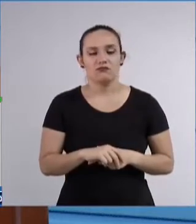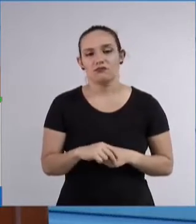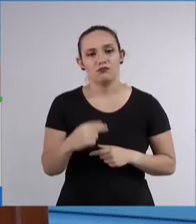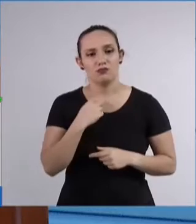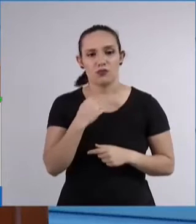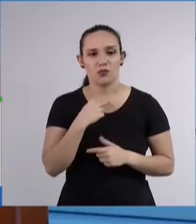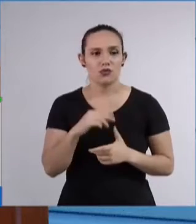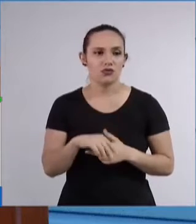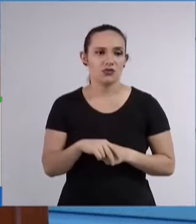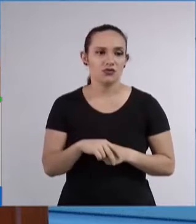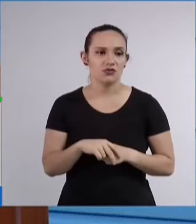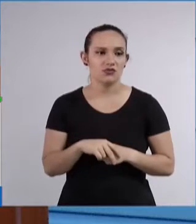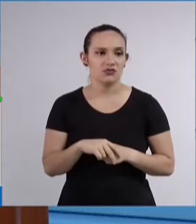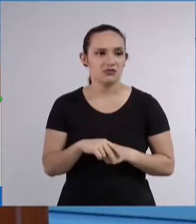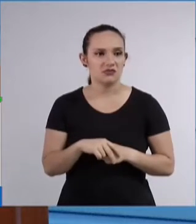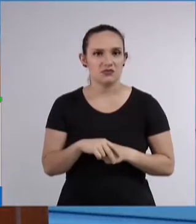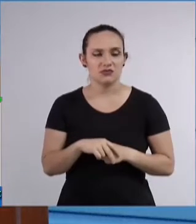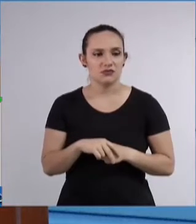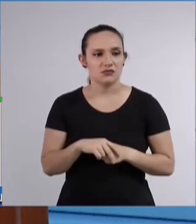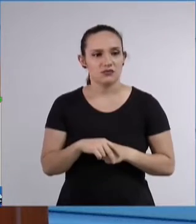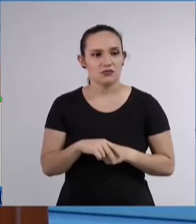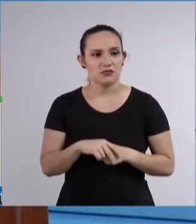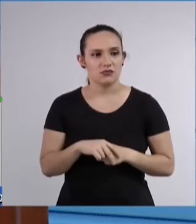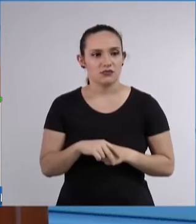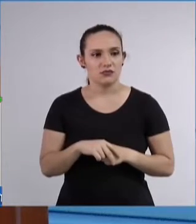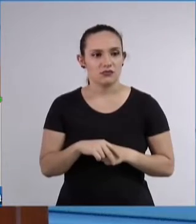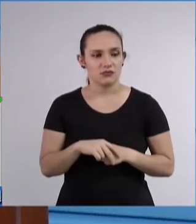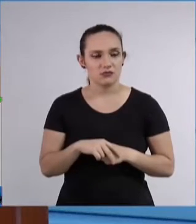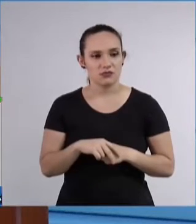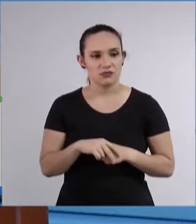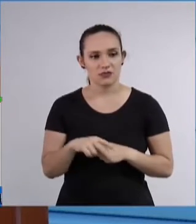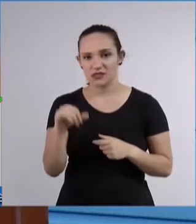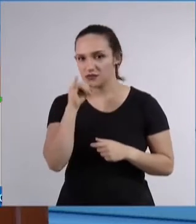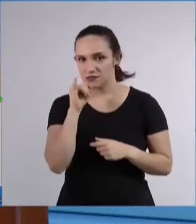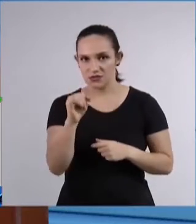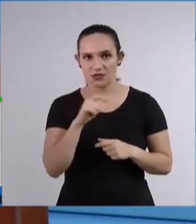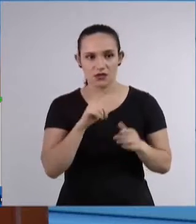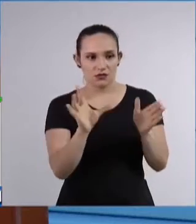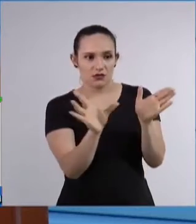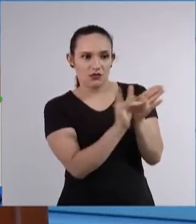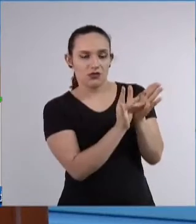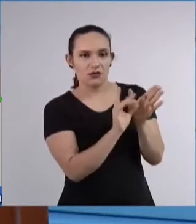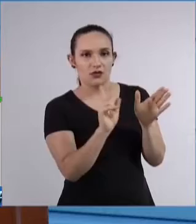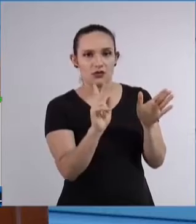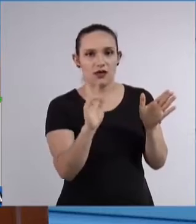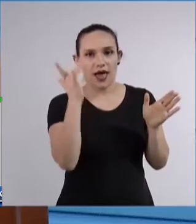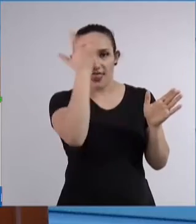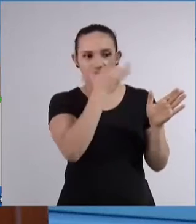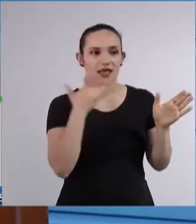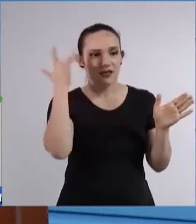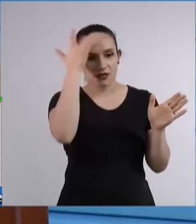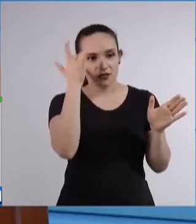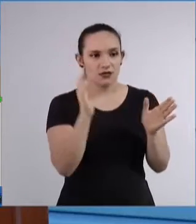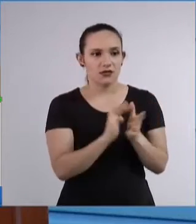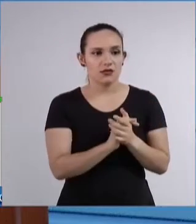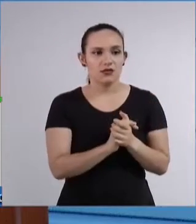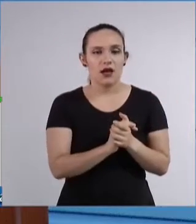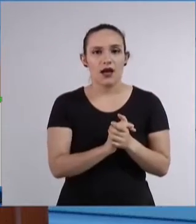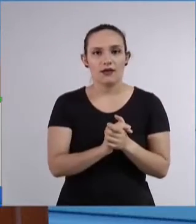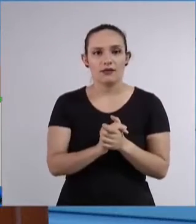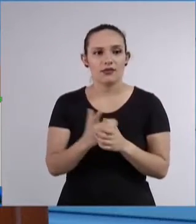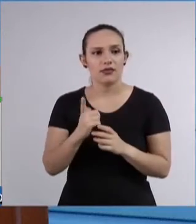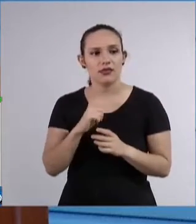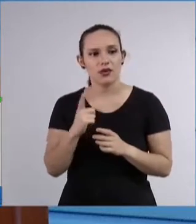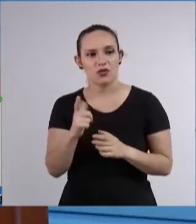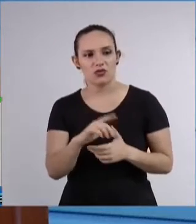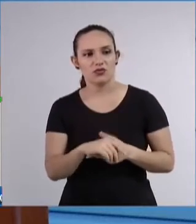ideia passando na frente da tua casa, porque tem um adesivo do Haddad, as pessoas que têm adesivo do outro candidato,